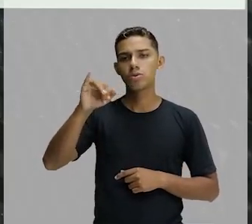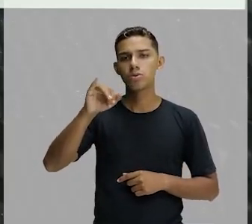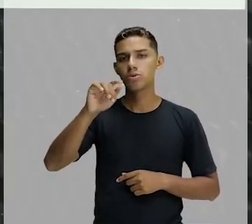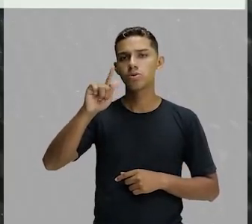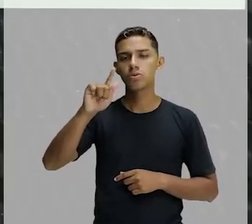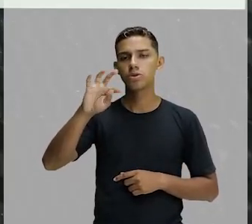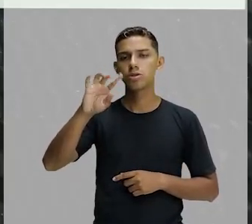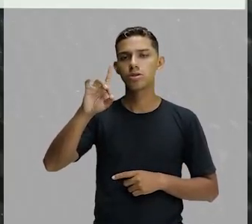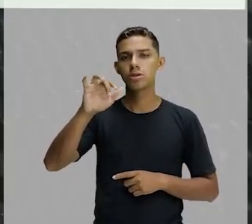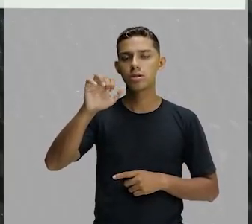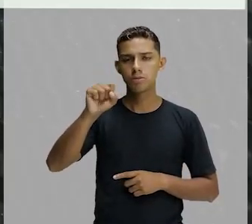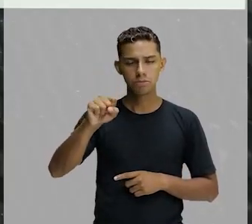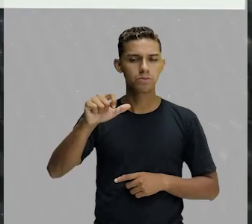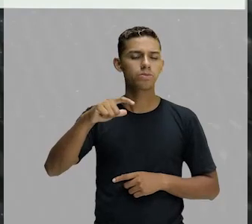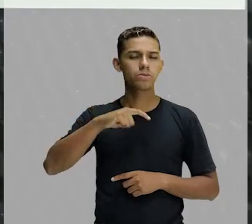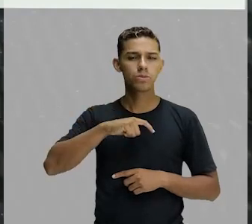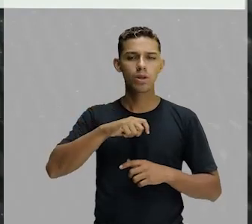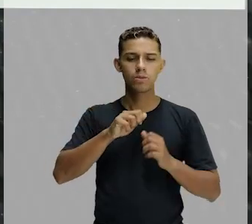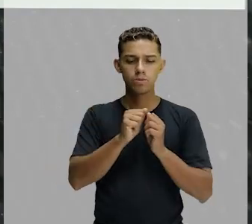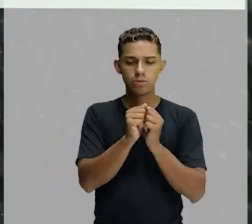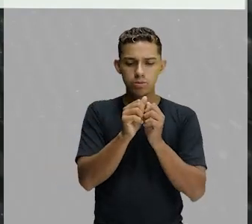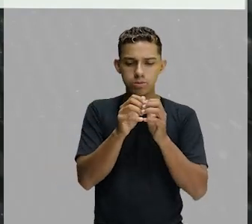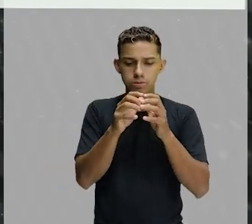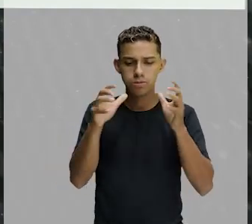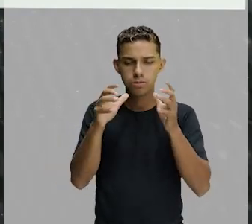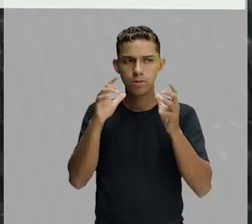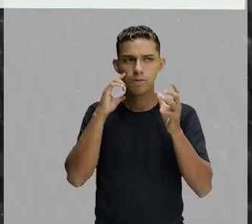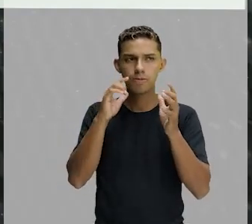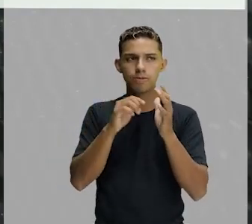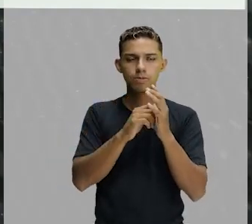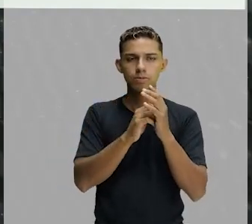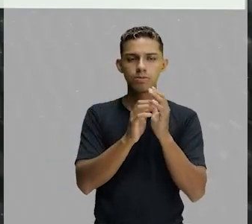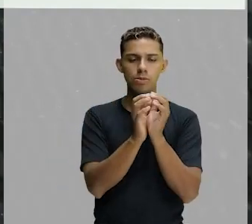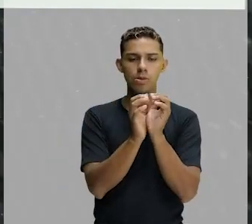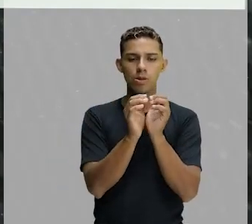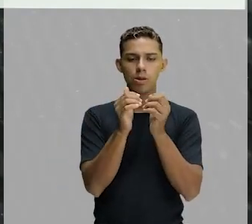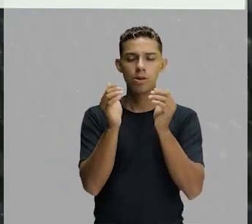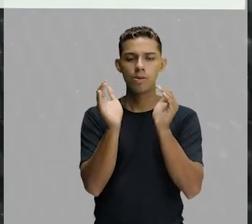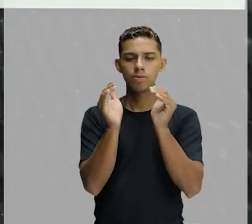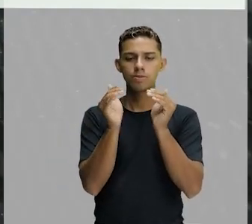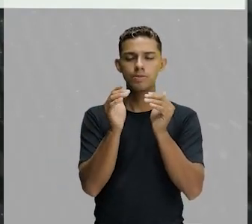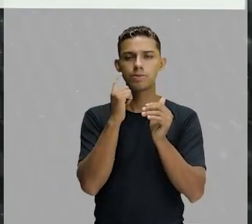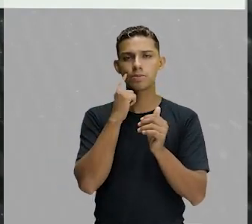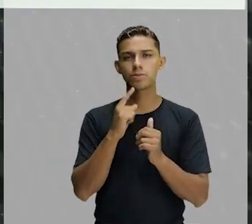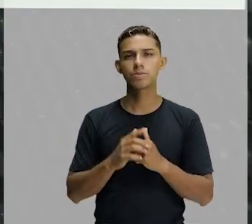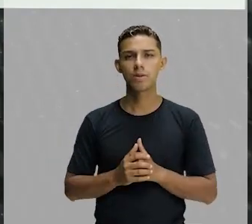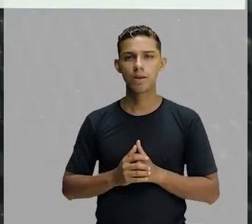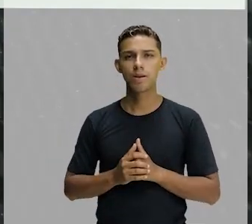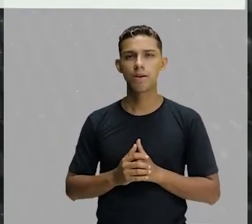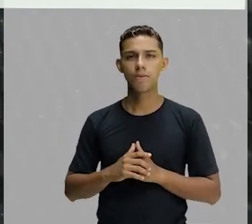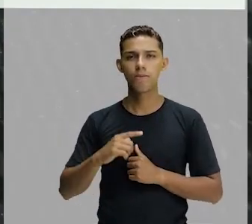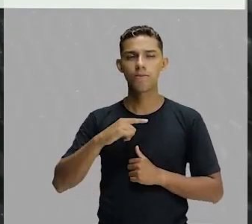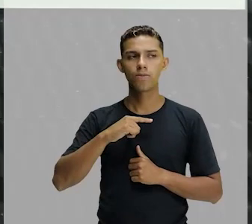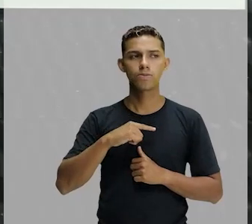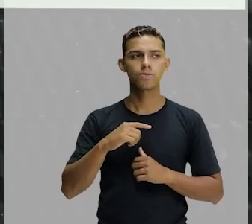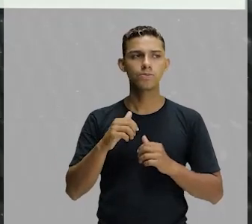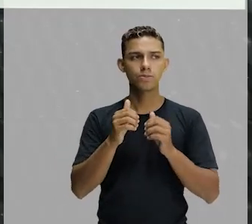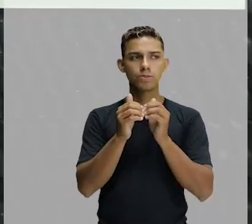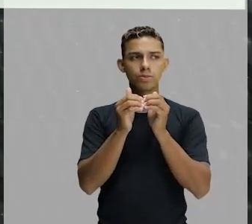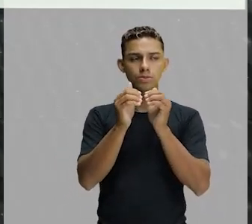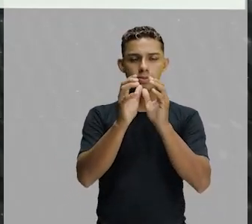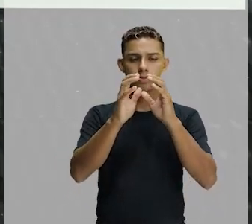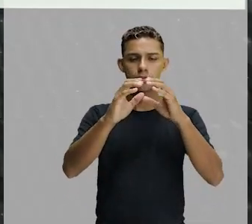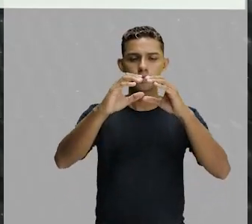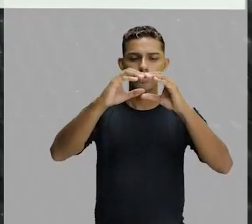inchadas, túrgidas, elas vão ficar mais tortinhas. Então, quando ela se entorta um pouco mais, ela promove o quê? A abertura